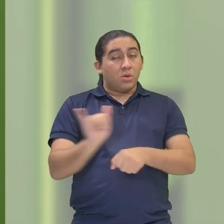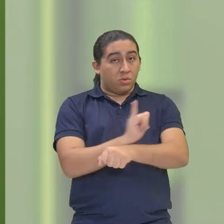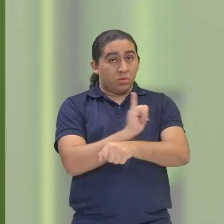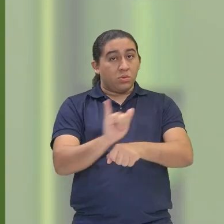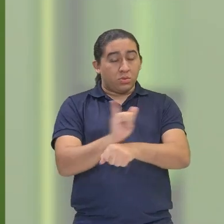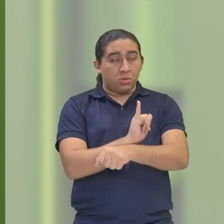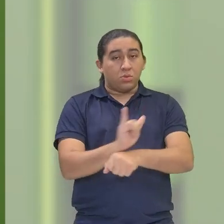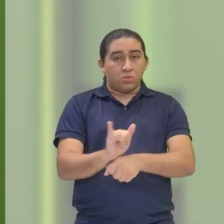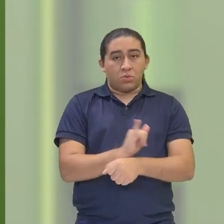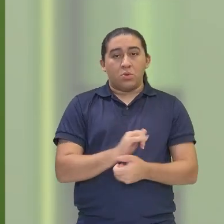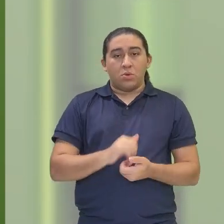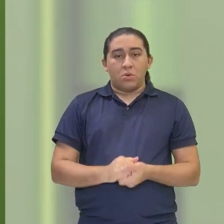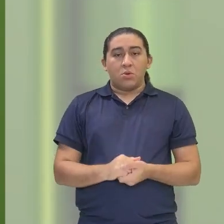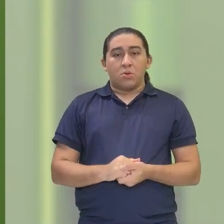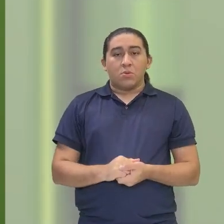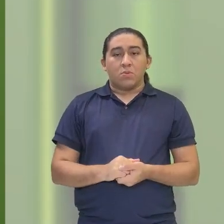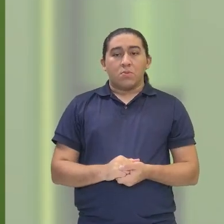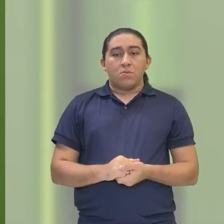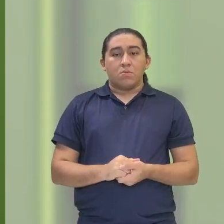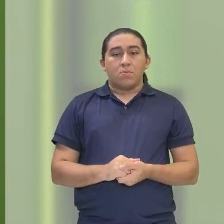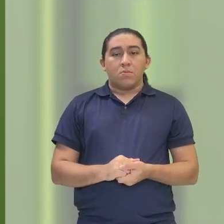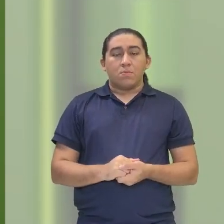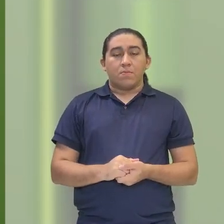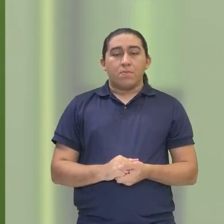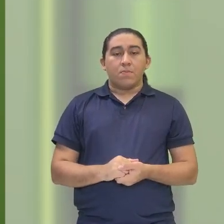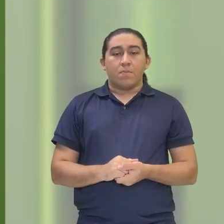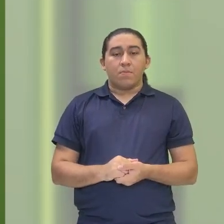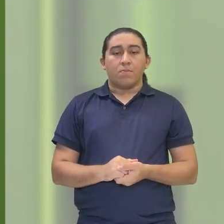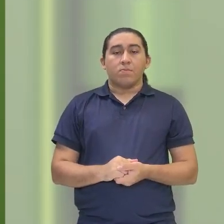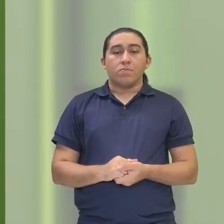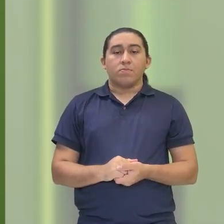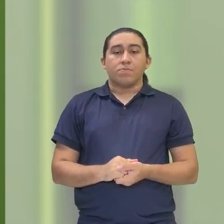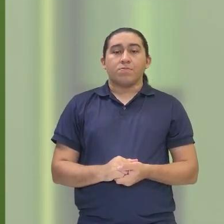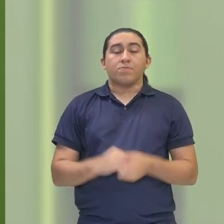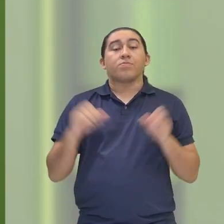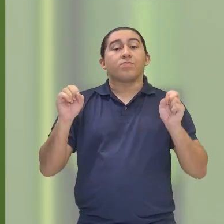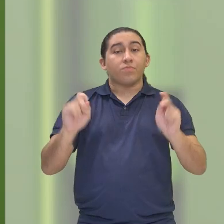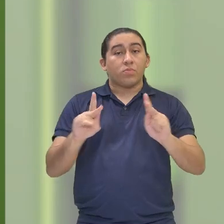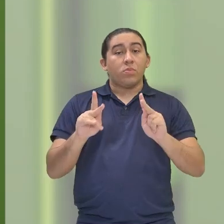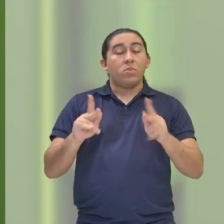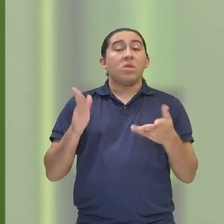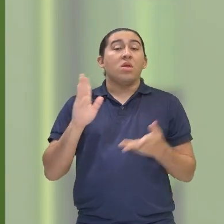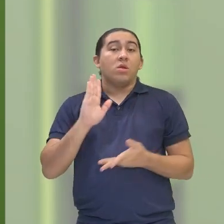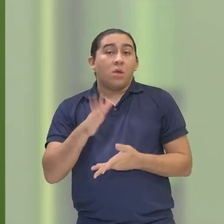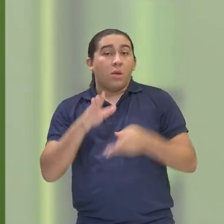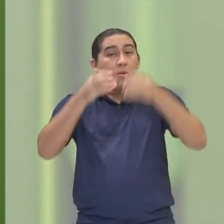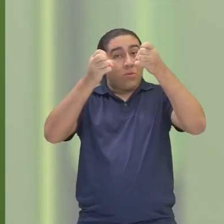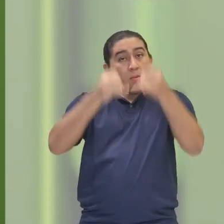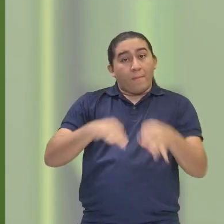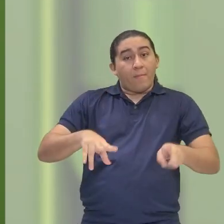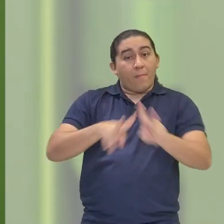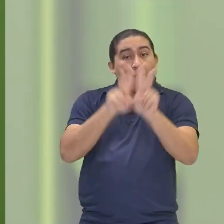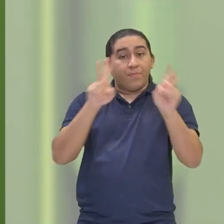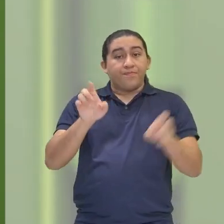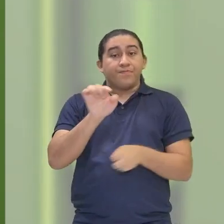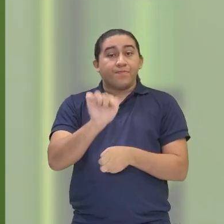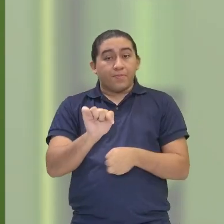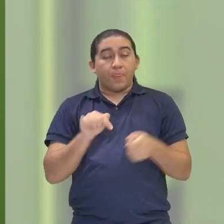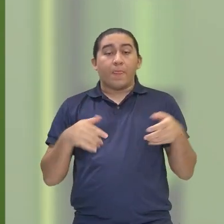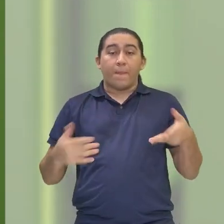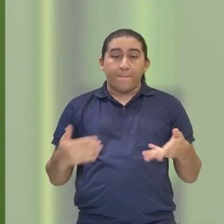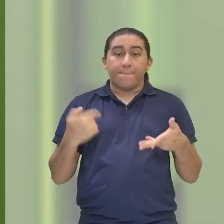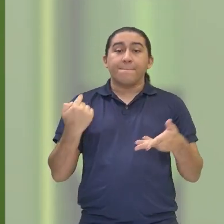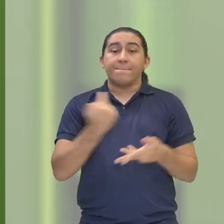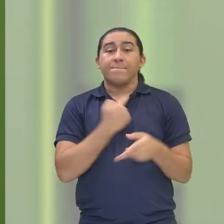parte estratégica para o país é a energia. Muito bem, agora que a gente falou de energia elétrica, deu uma pincelada nesse assunto, a gente vai